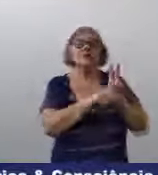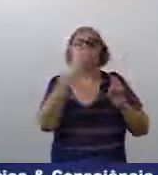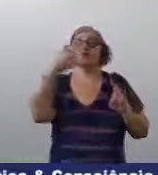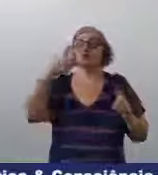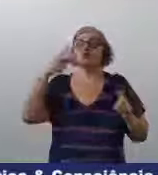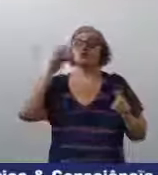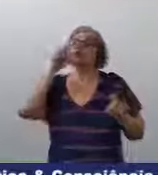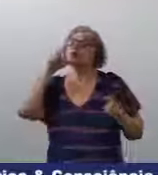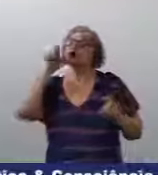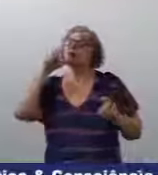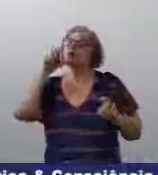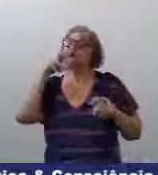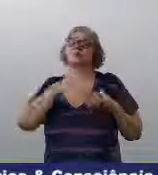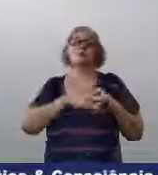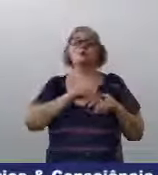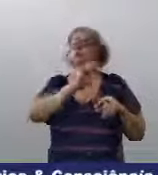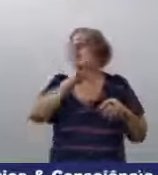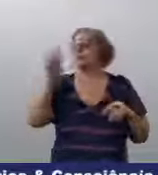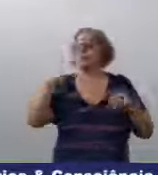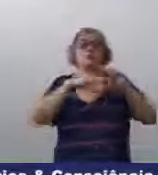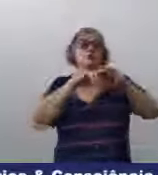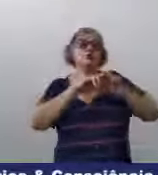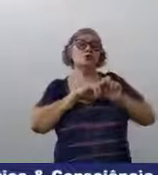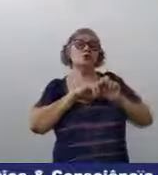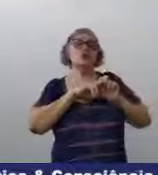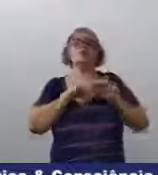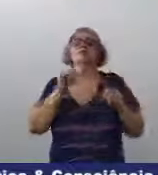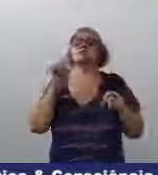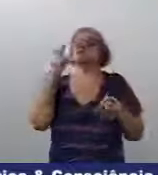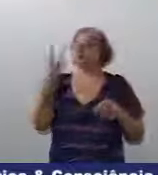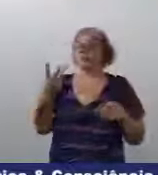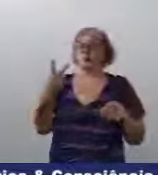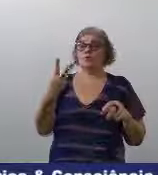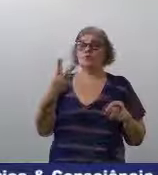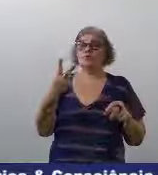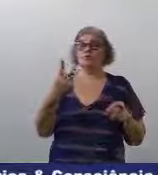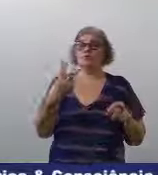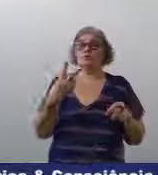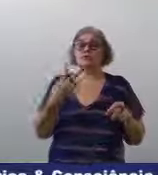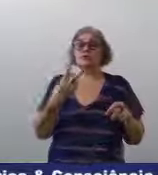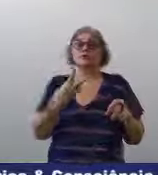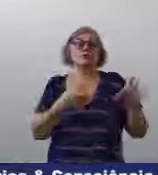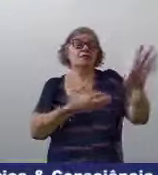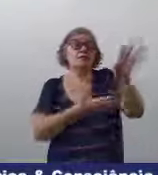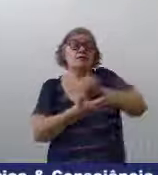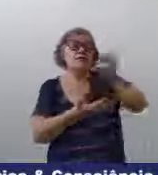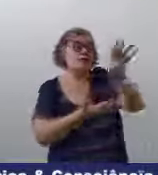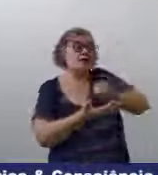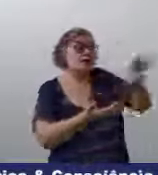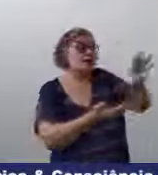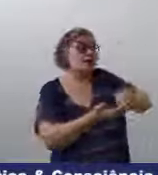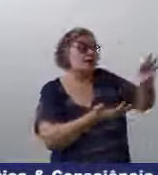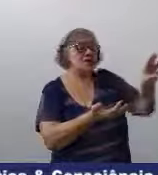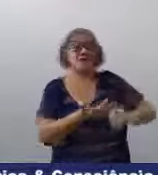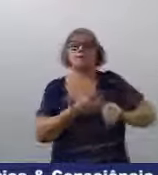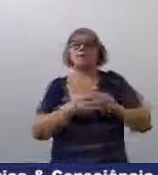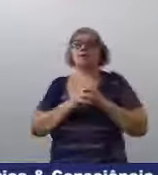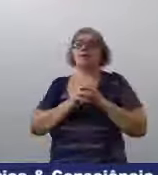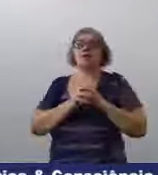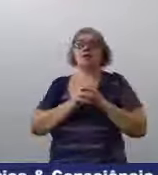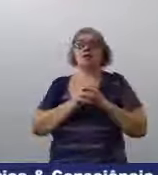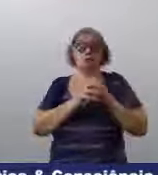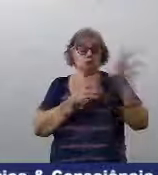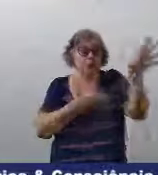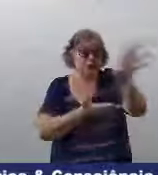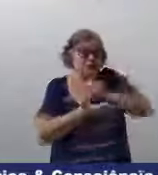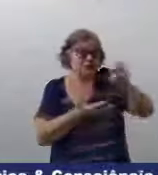de pombos. Mas viram que não era. Não era por causa dos pombos. E aí chegaram à grande conclusão. Estavam captando os